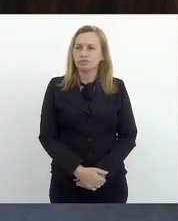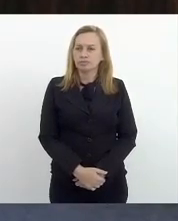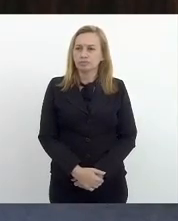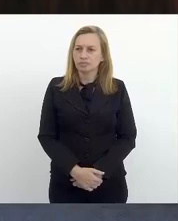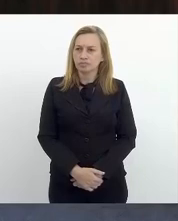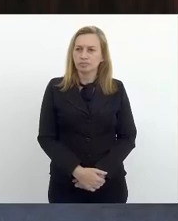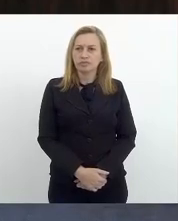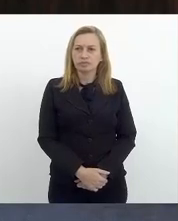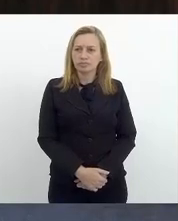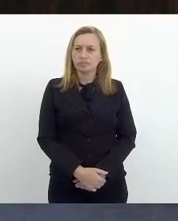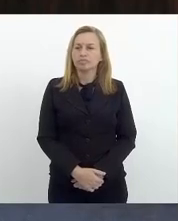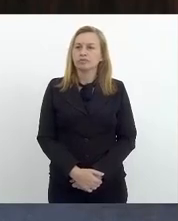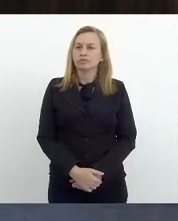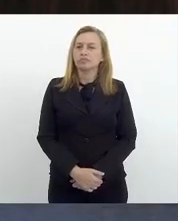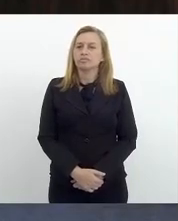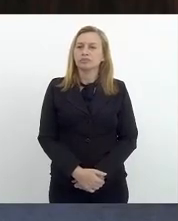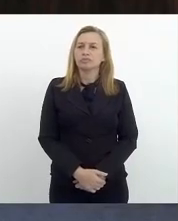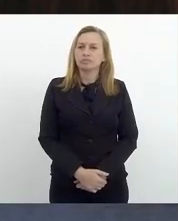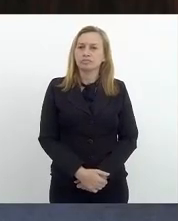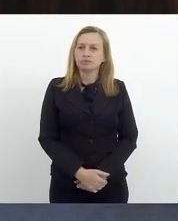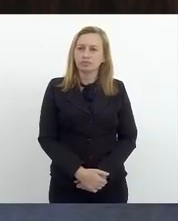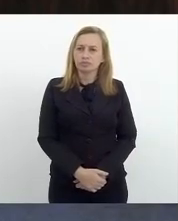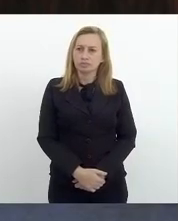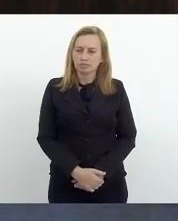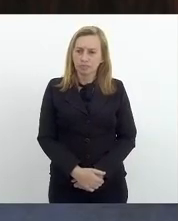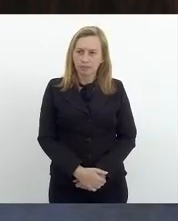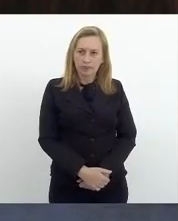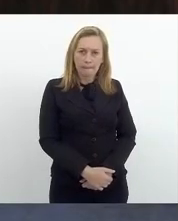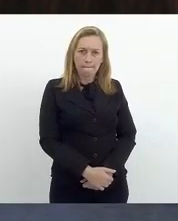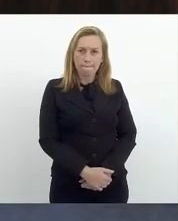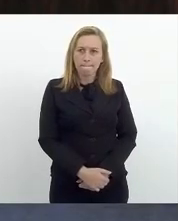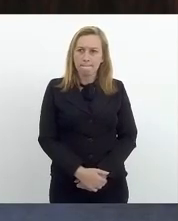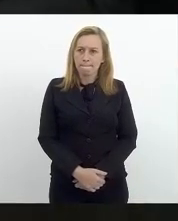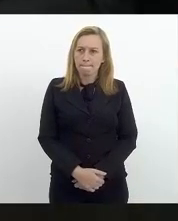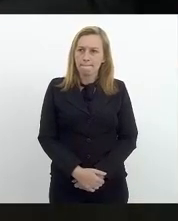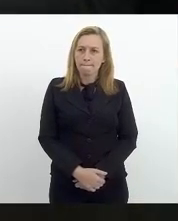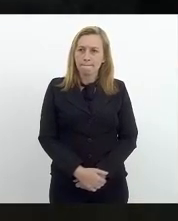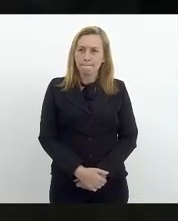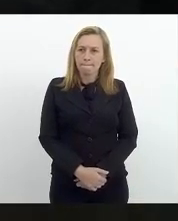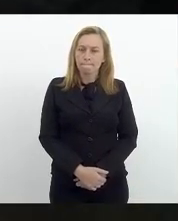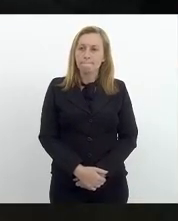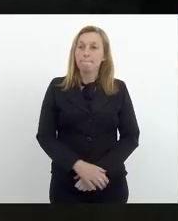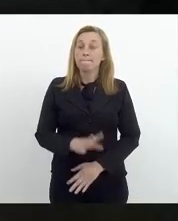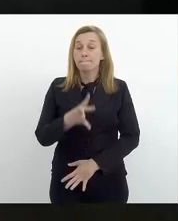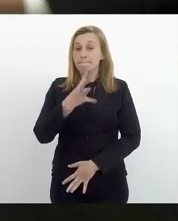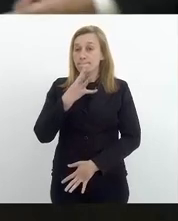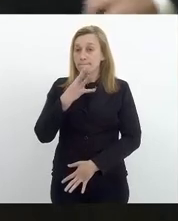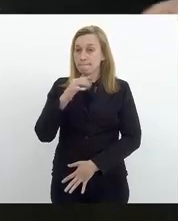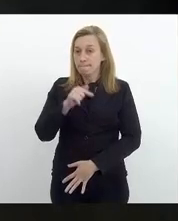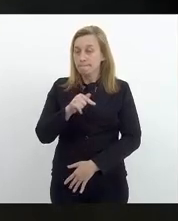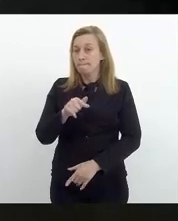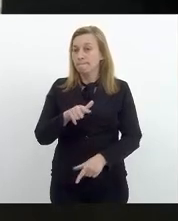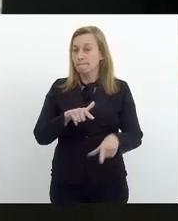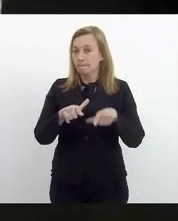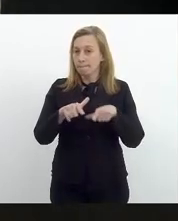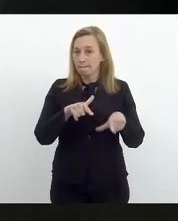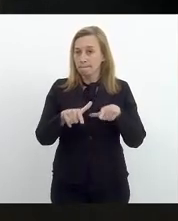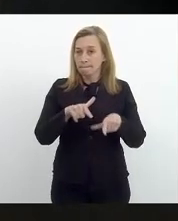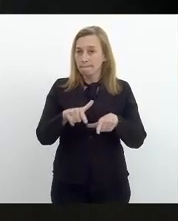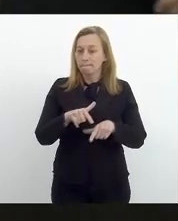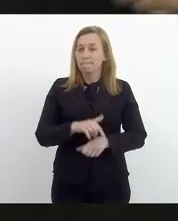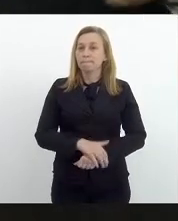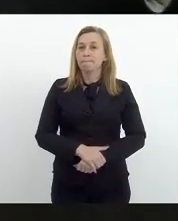a fazer um a fazer um especial reconhecimento aqui o trabalho